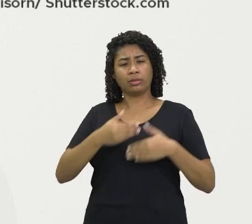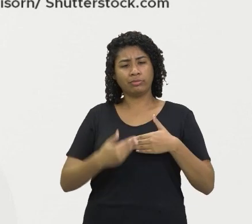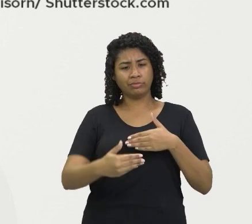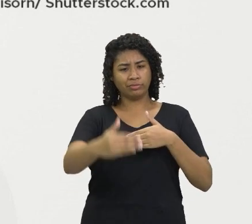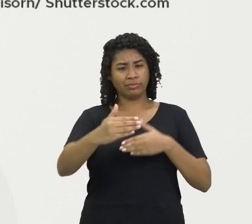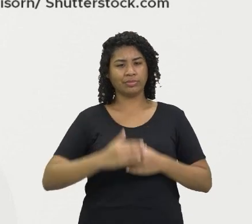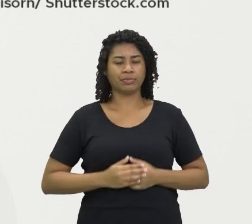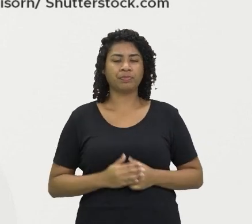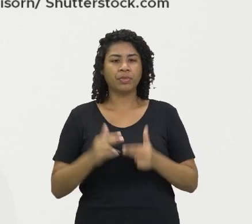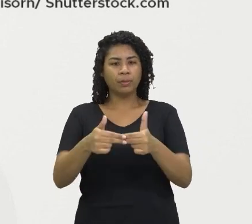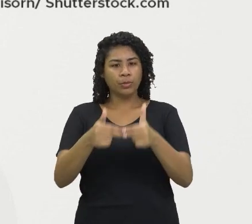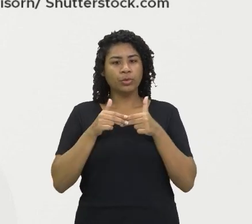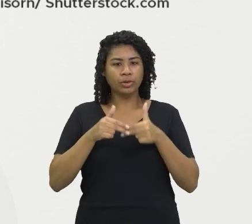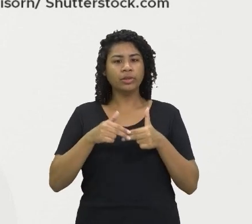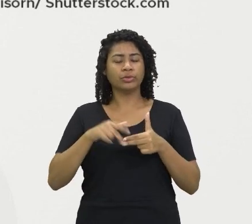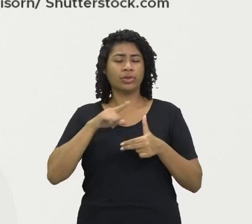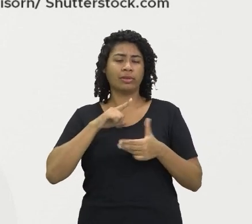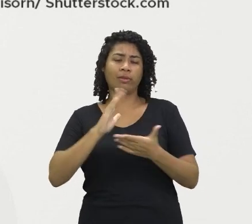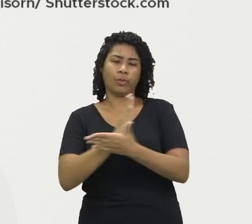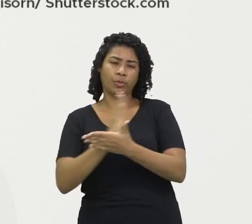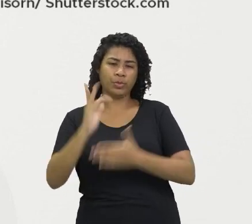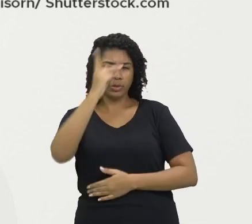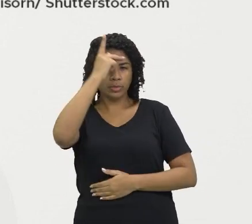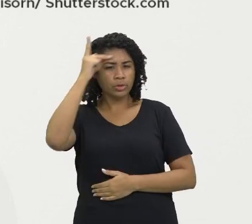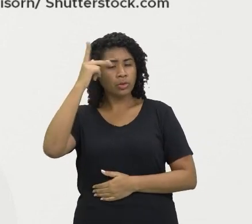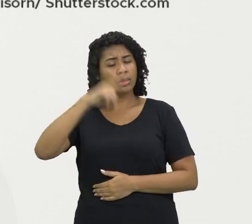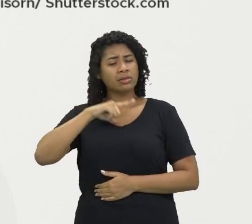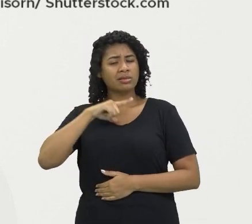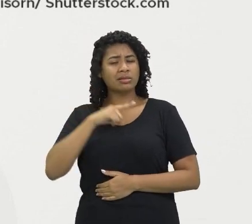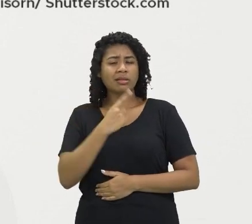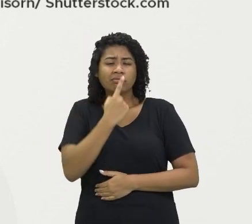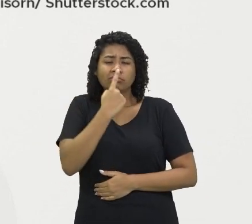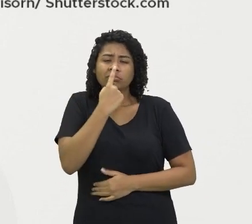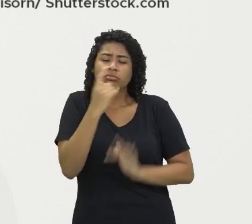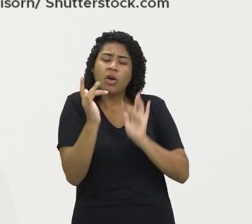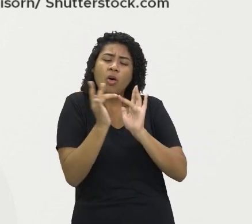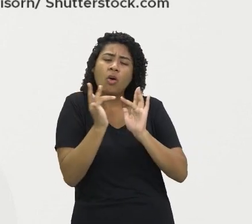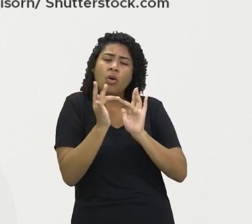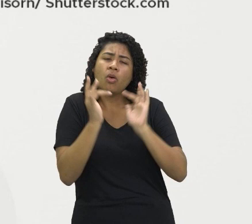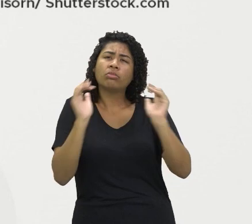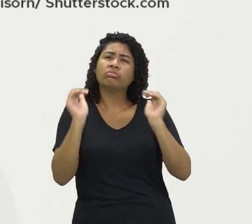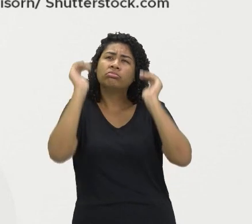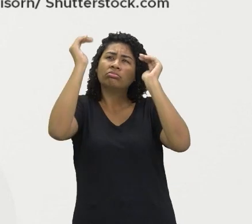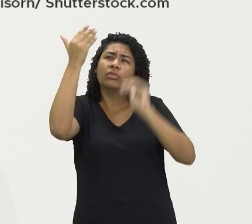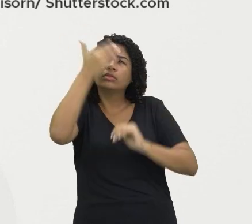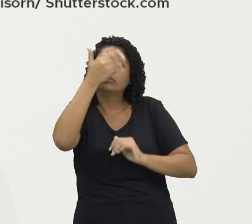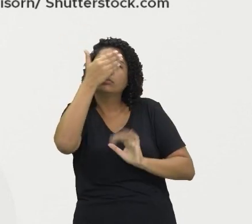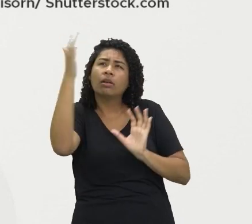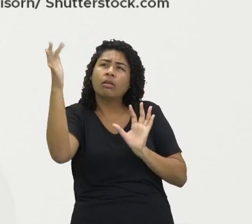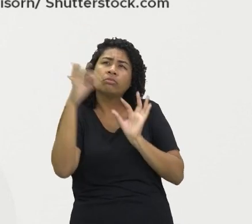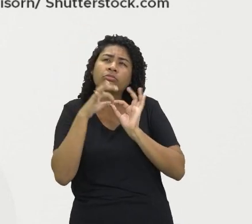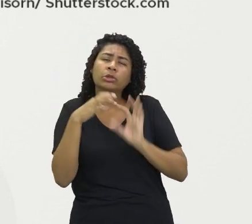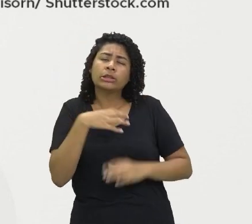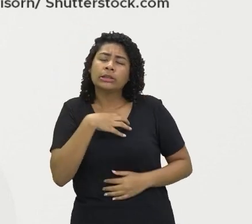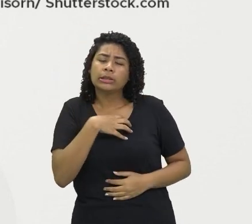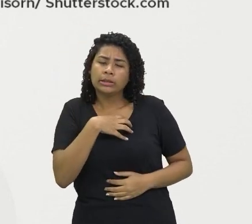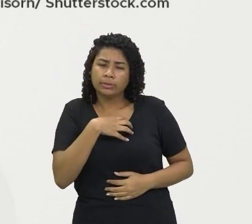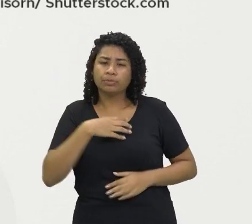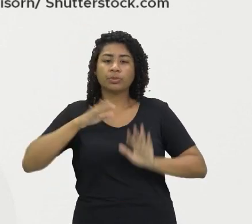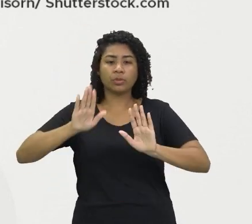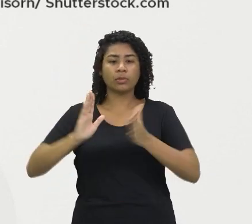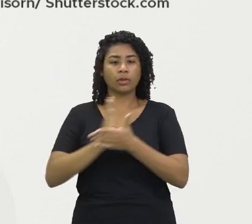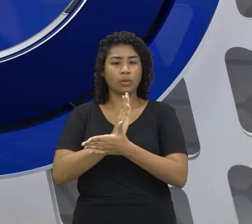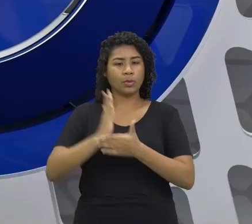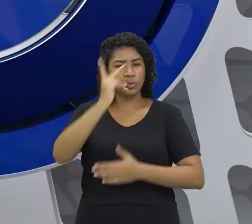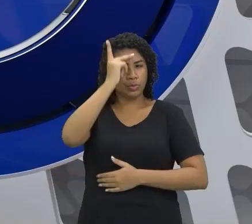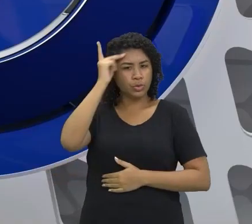são espiritualizadas, mas essa espiritualidade, que pode não estar ligada a uma igreja, a